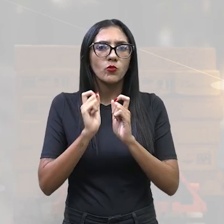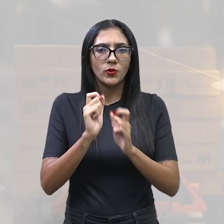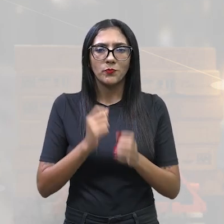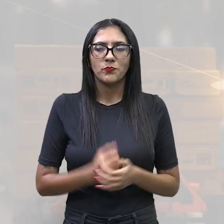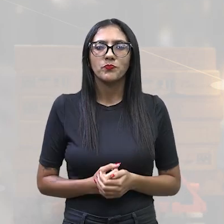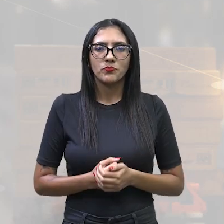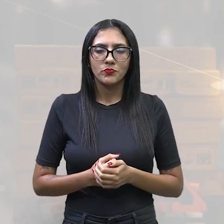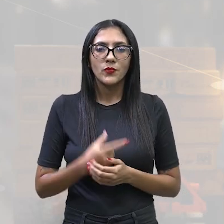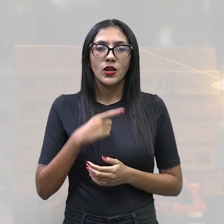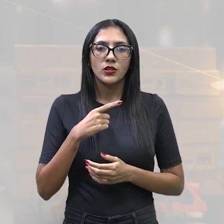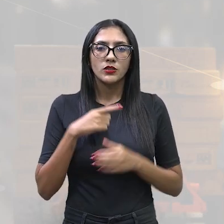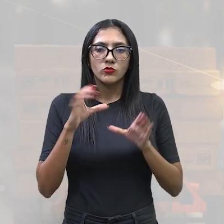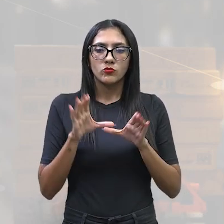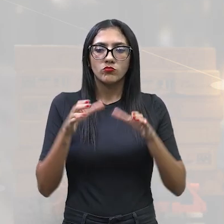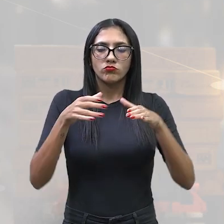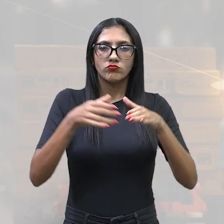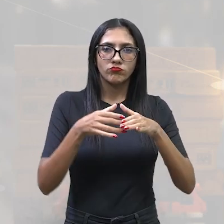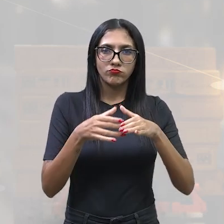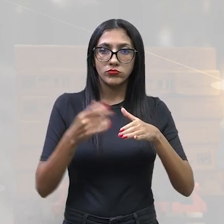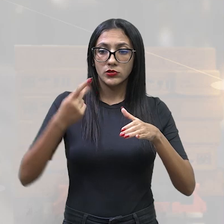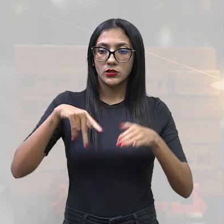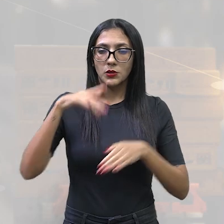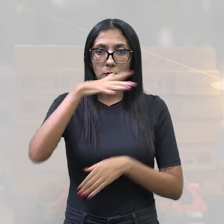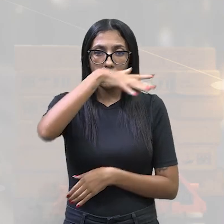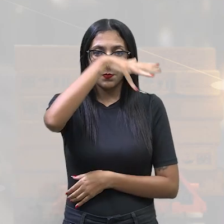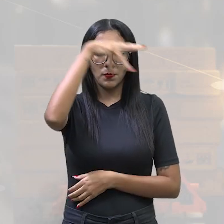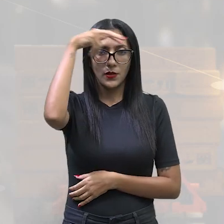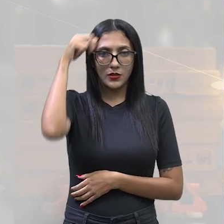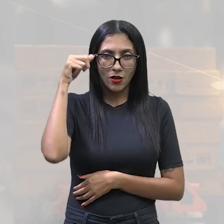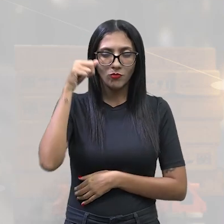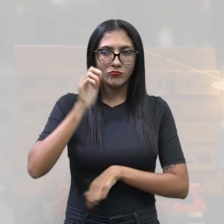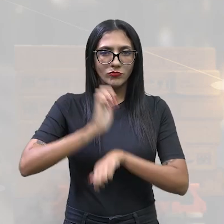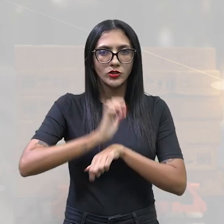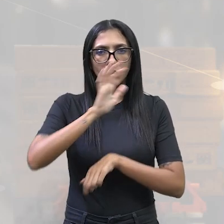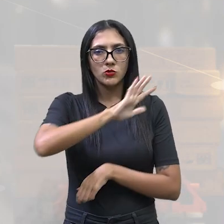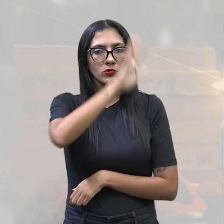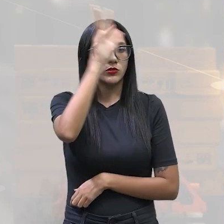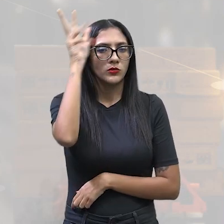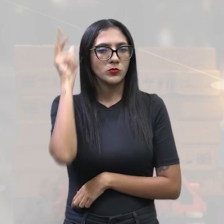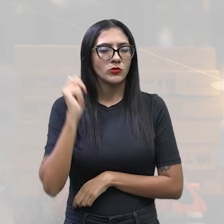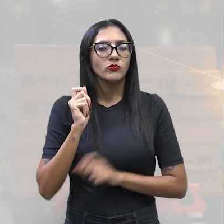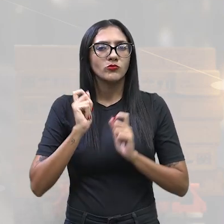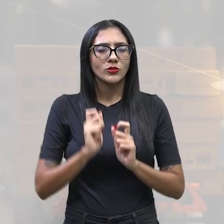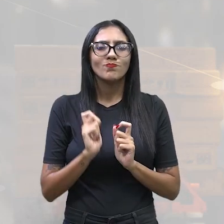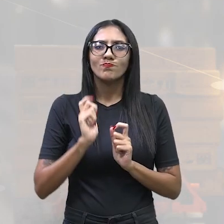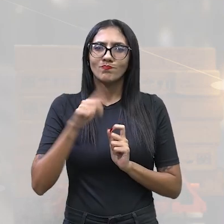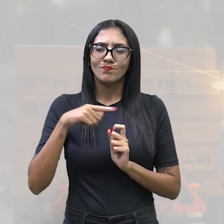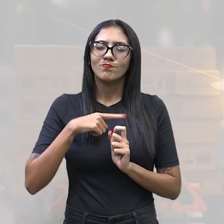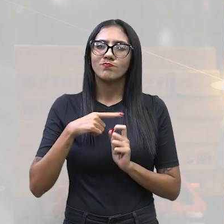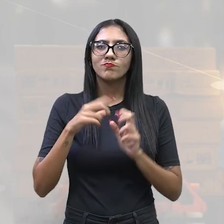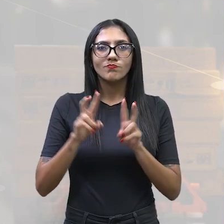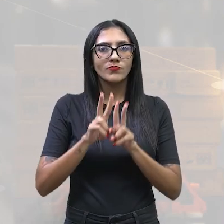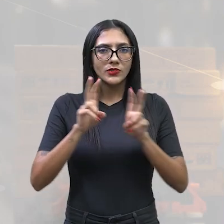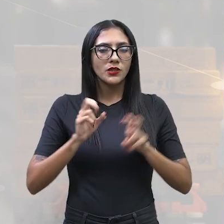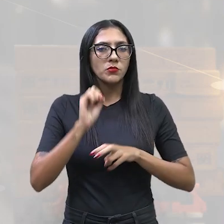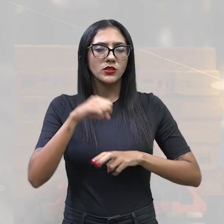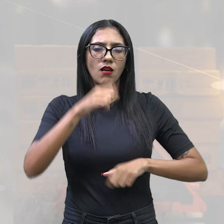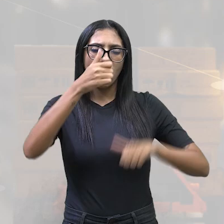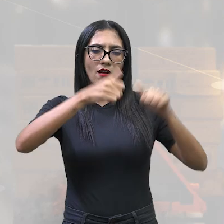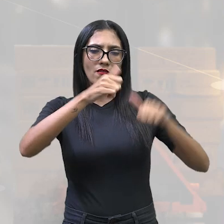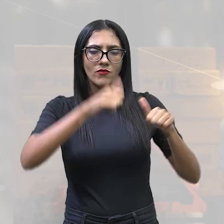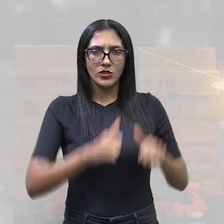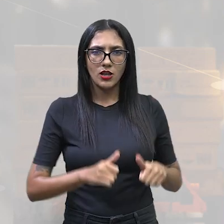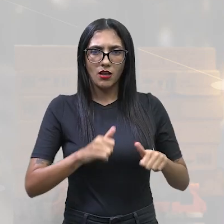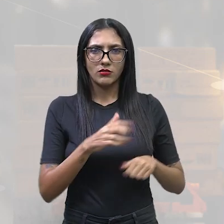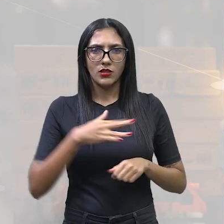foi realizado em Manaus, não é, ali no Amazonas, sobre justamente avaliando aí o